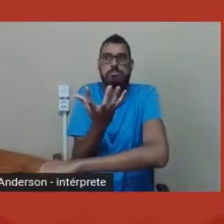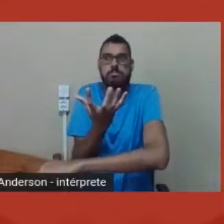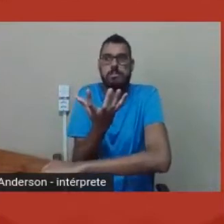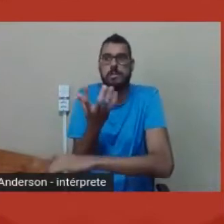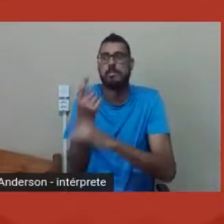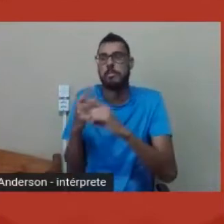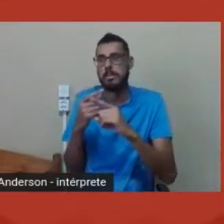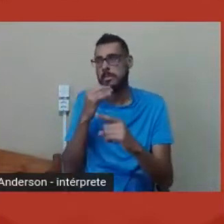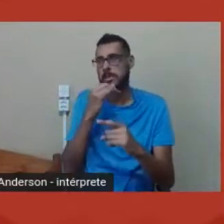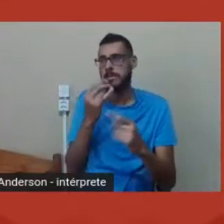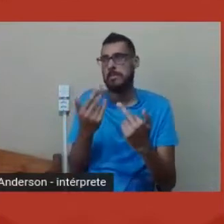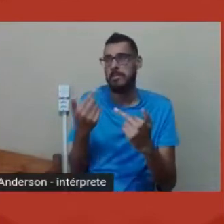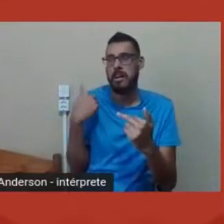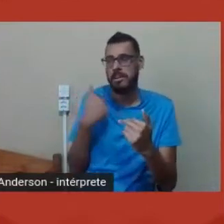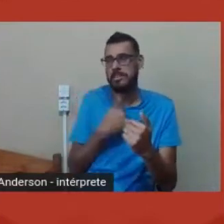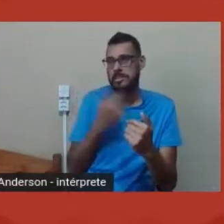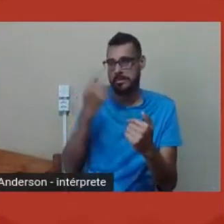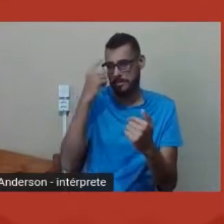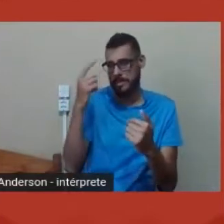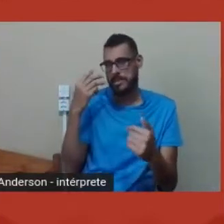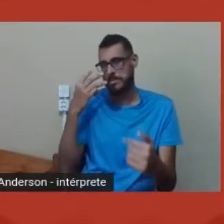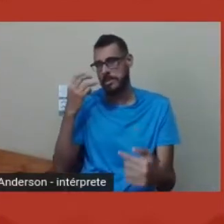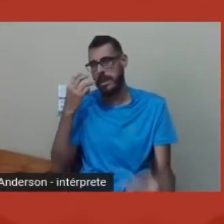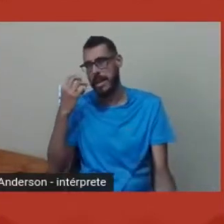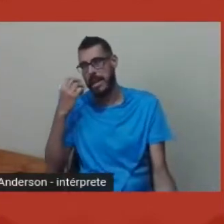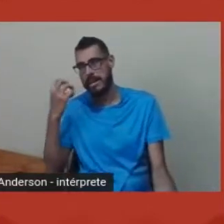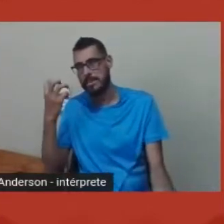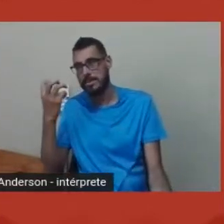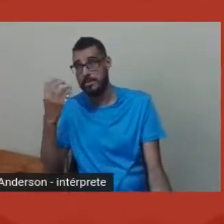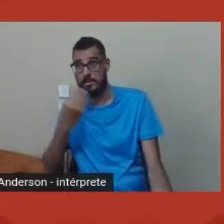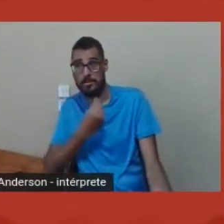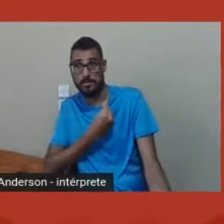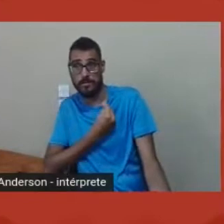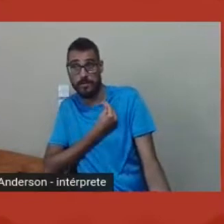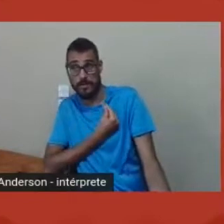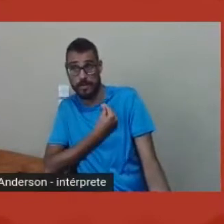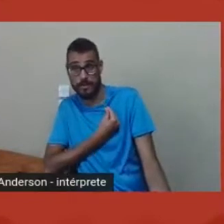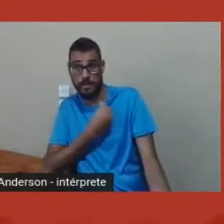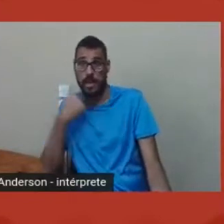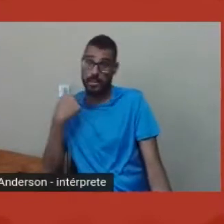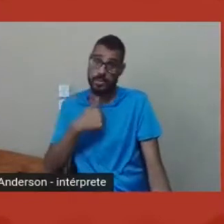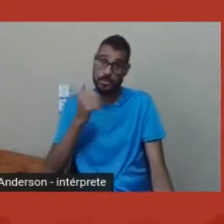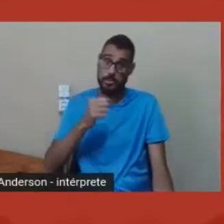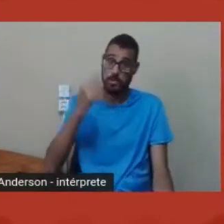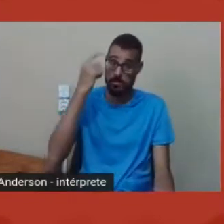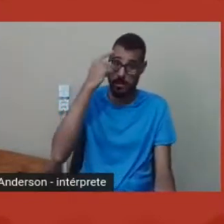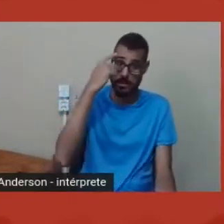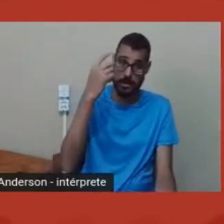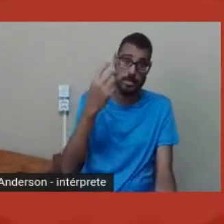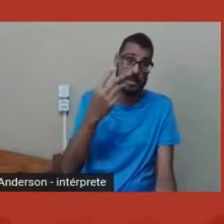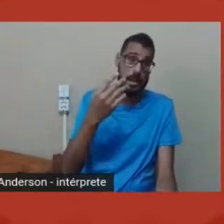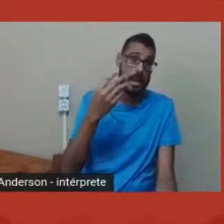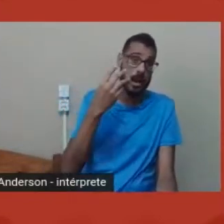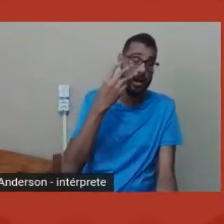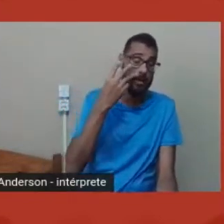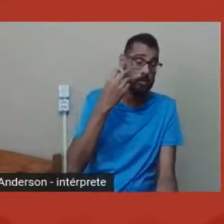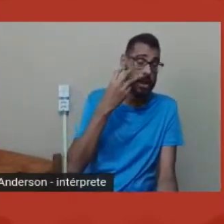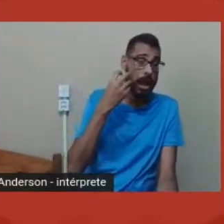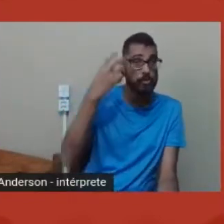gato vivo, a gente pode considerar o gato no estado normal, não arrepiado. E aí